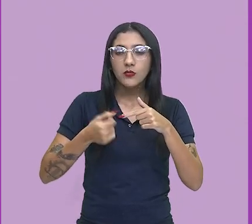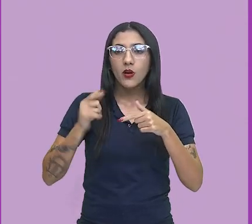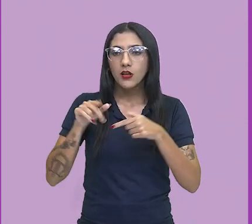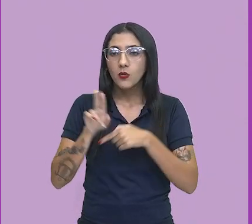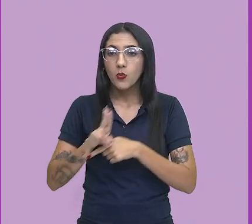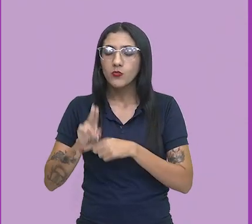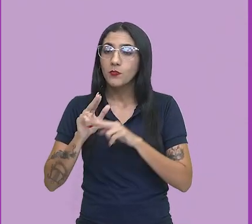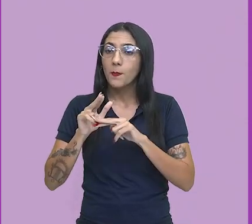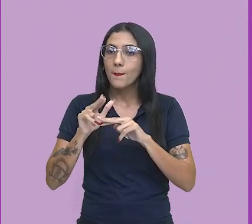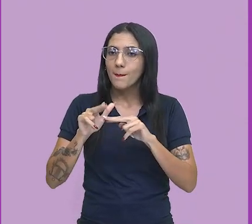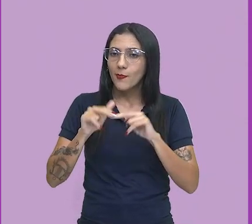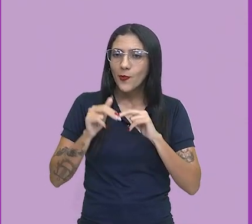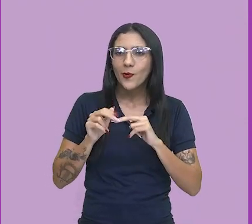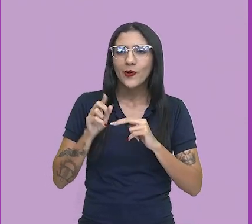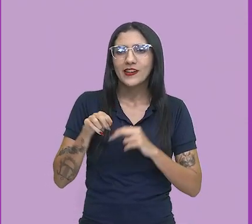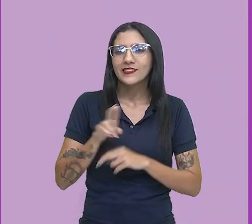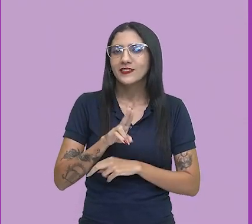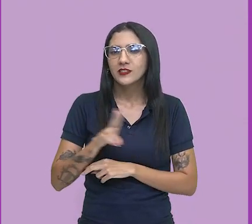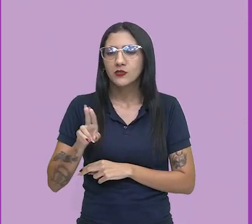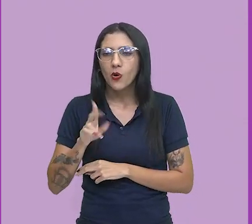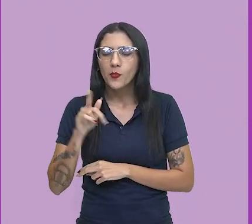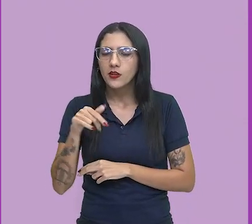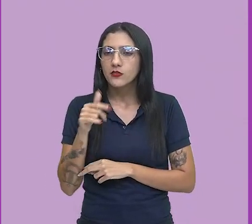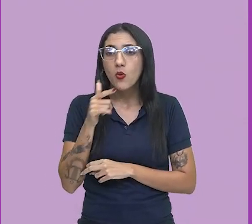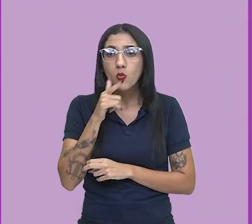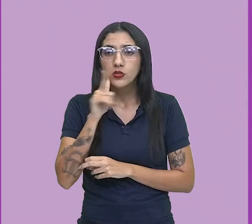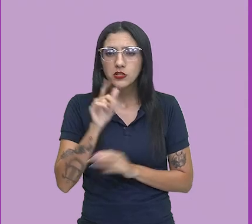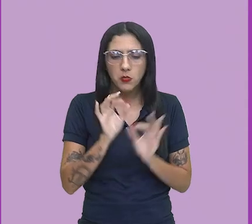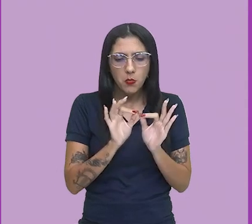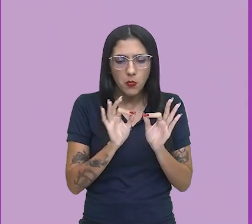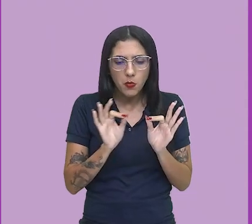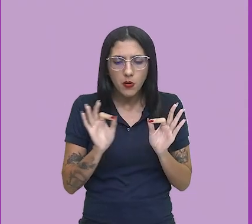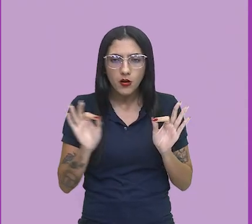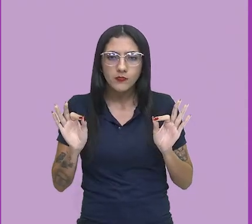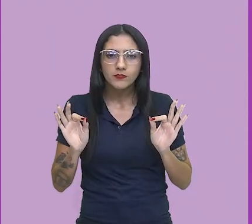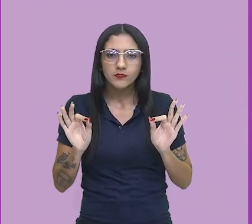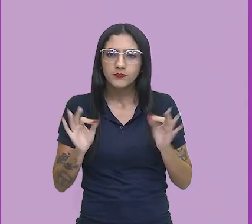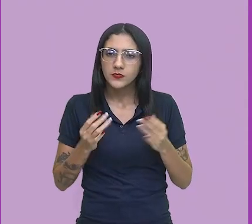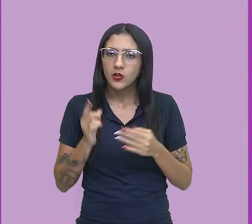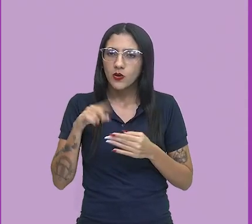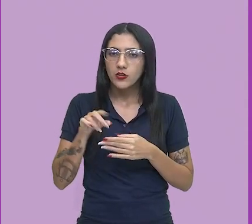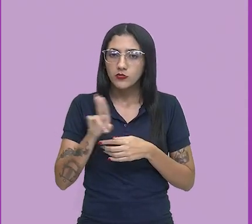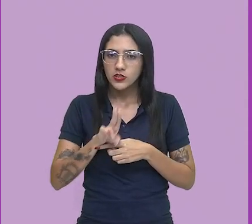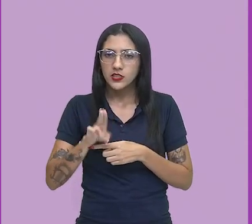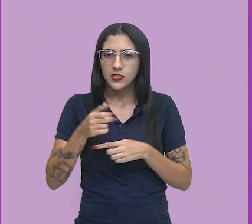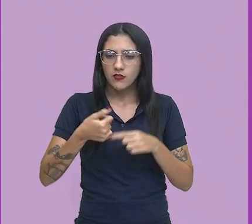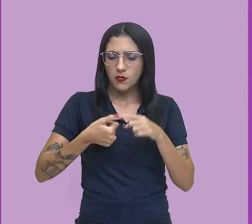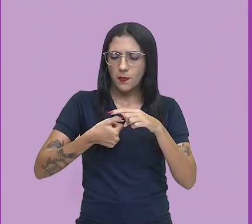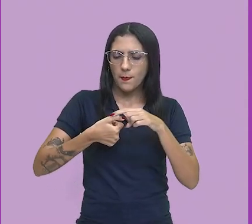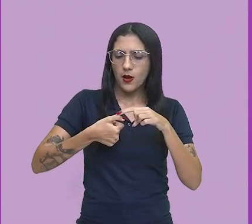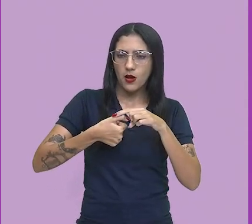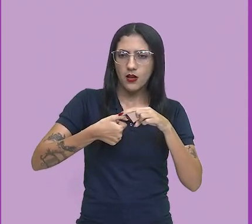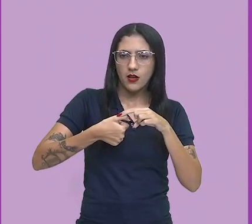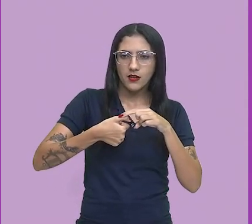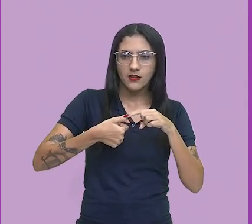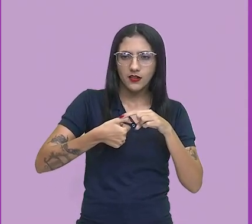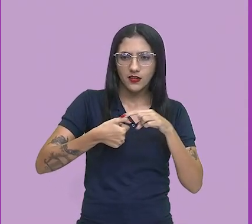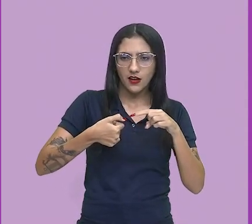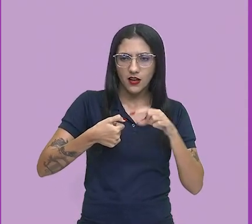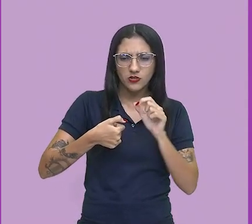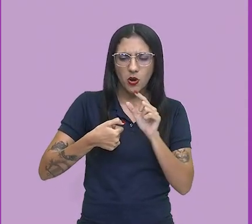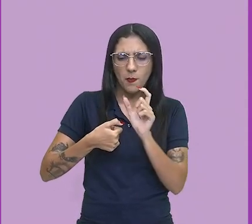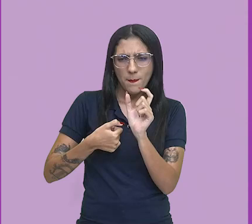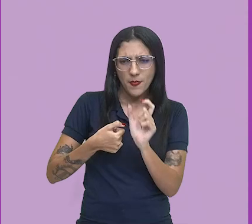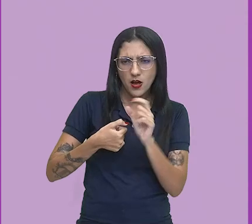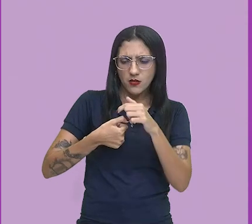Por isso que eles conseguiam fazer essas medições. Então, eles usavam essa parte do nosso corpo, né? Esse pedacinho